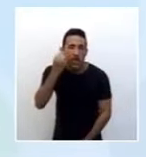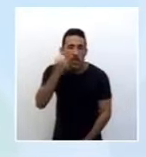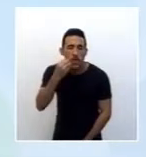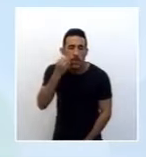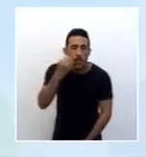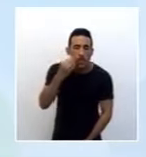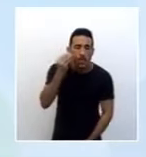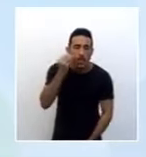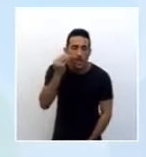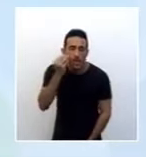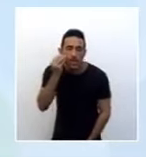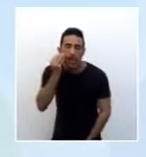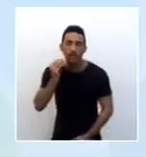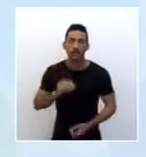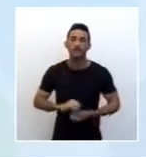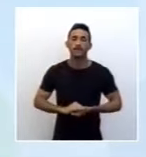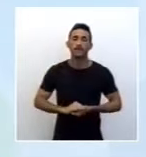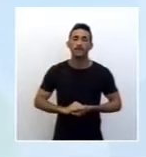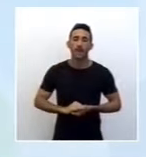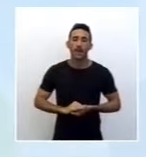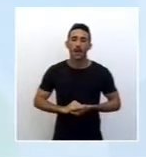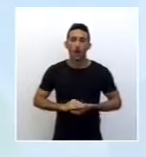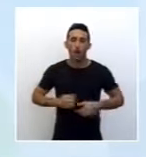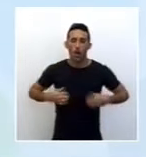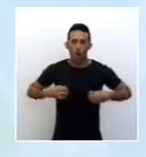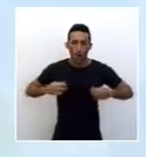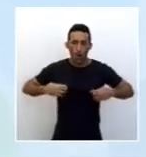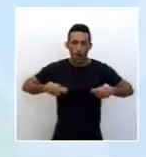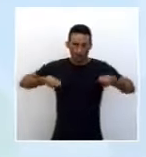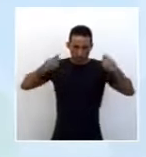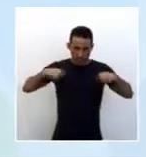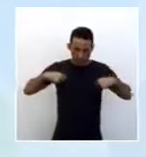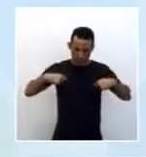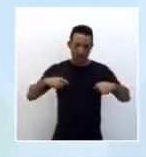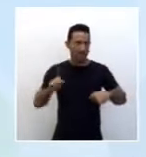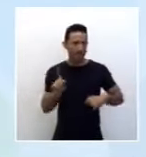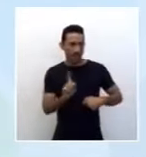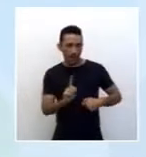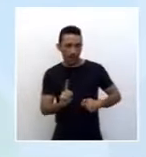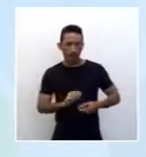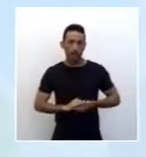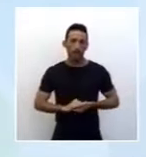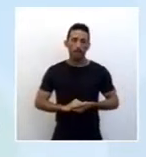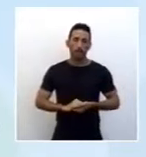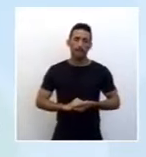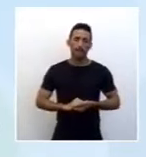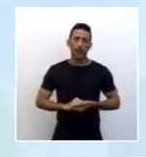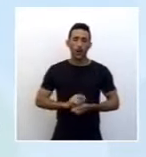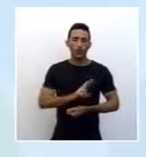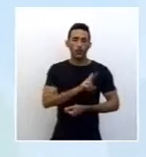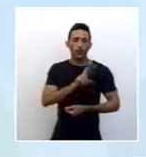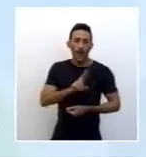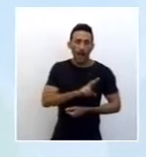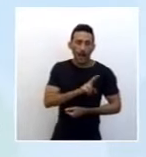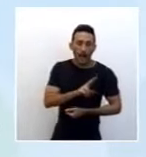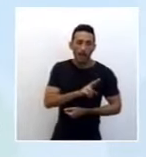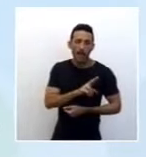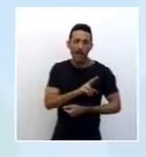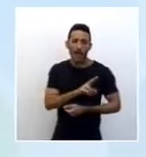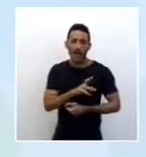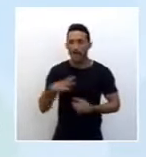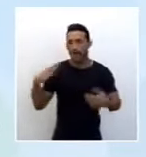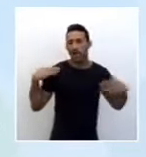experimentos Where vestir Used for Entertainment purposes é utilizar o propósito de